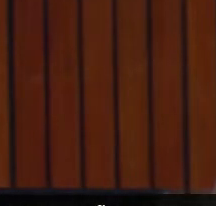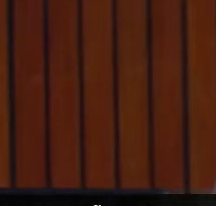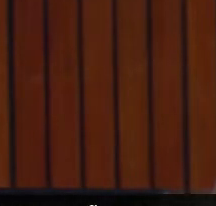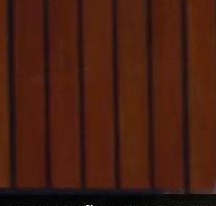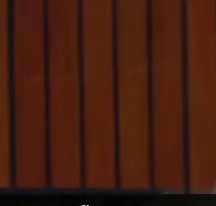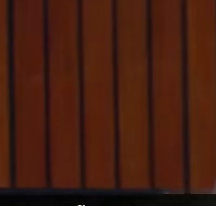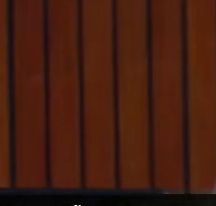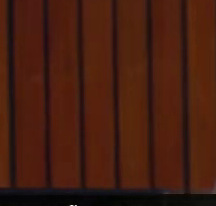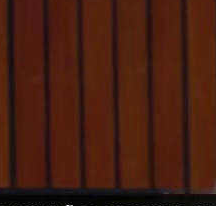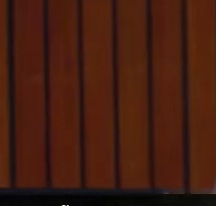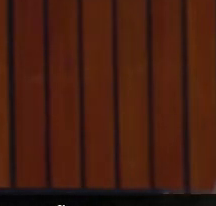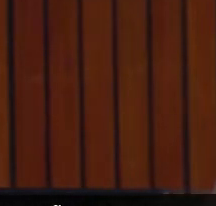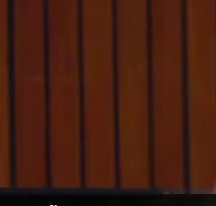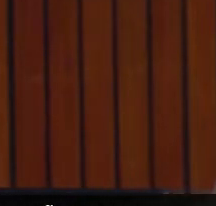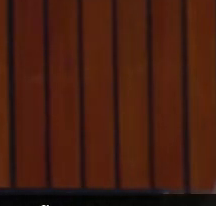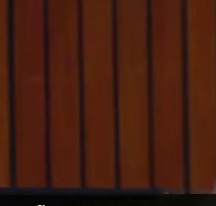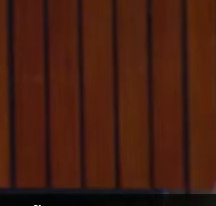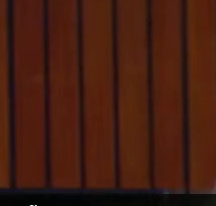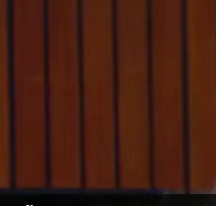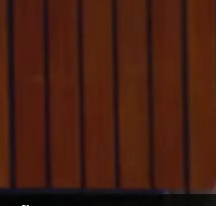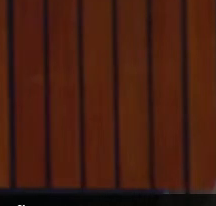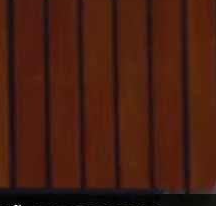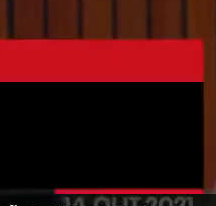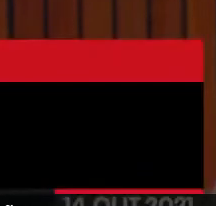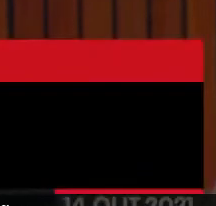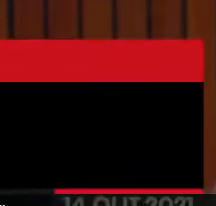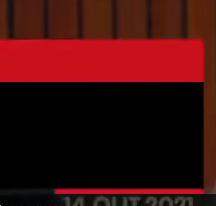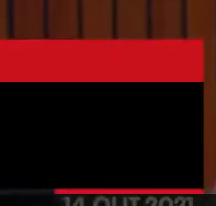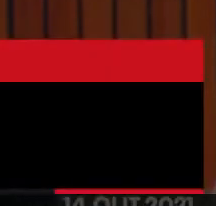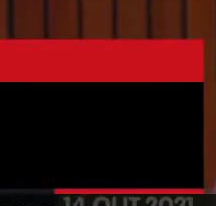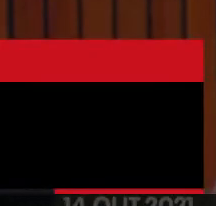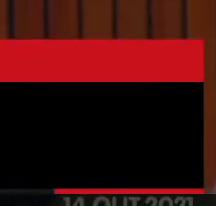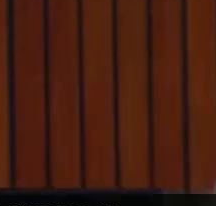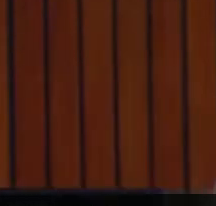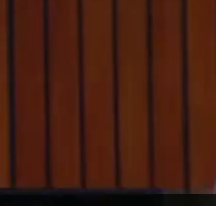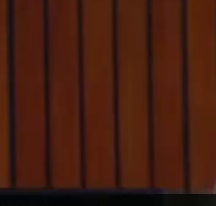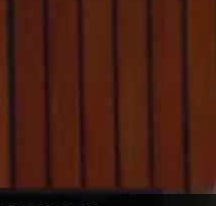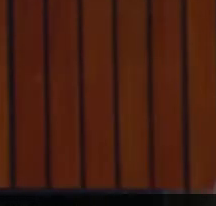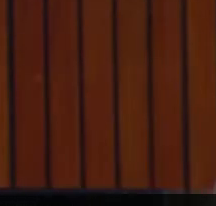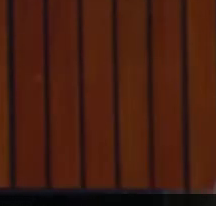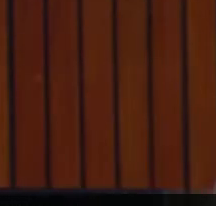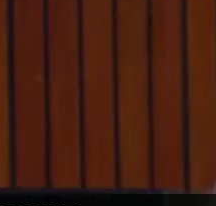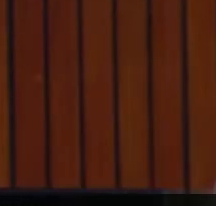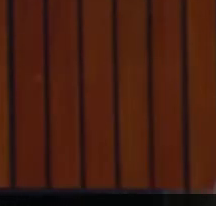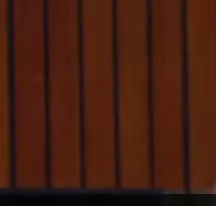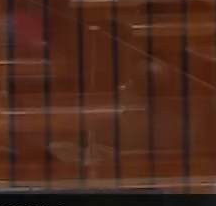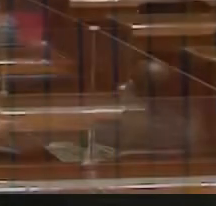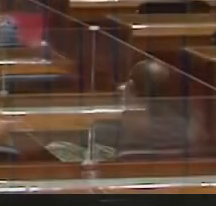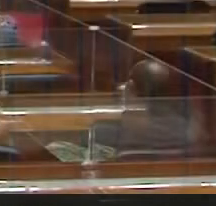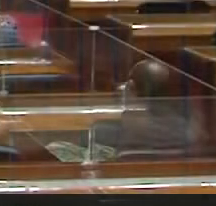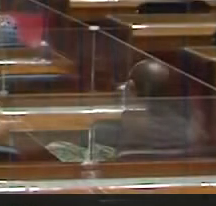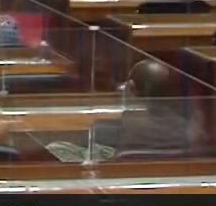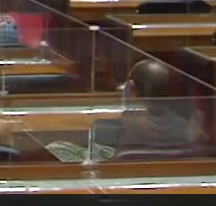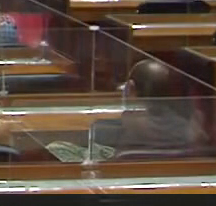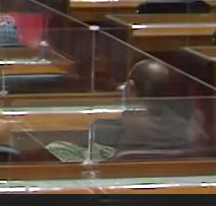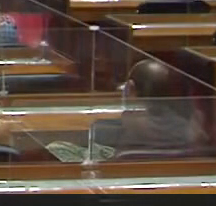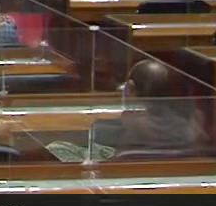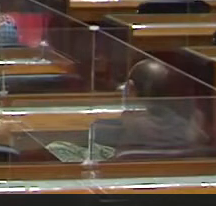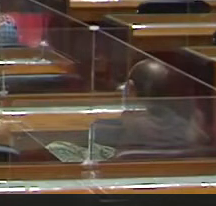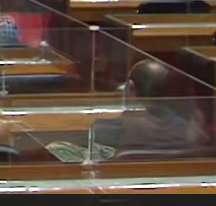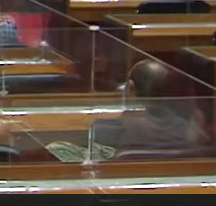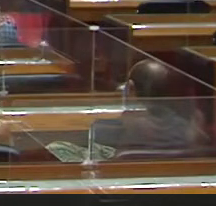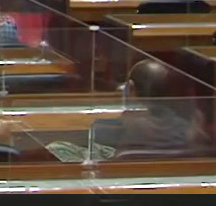Assembleia na internet, porque a partir de agora, ao vivo aqui do plenário, agora 10 horas e 19 minutos, nós passamos a transmitir